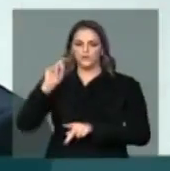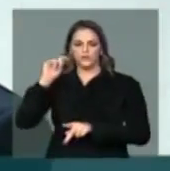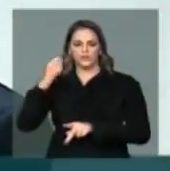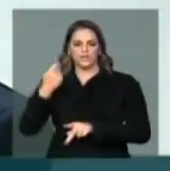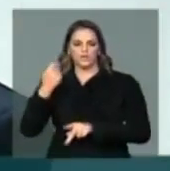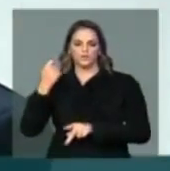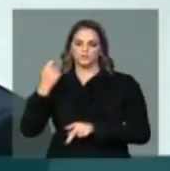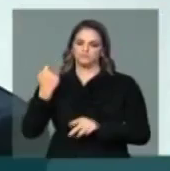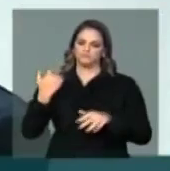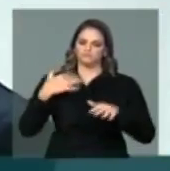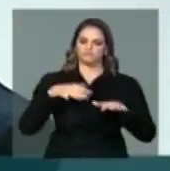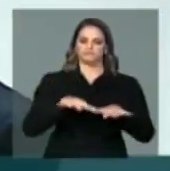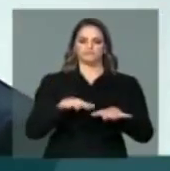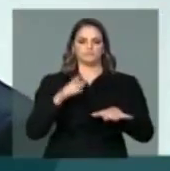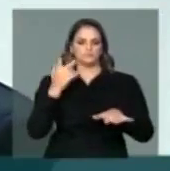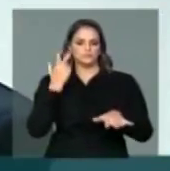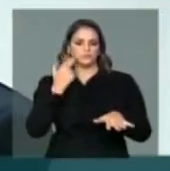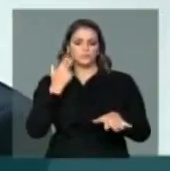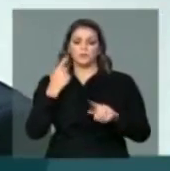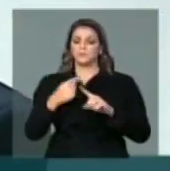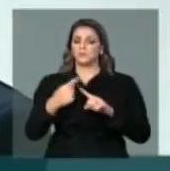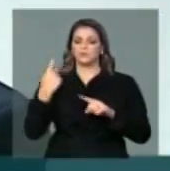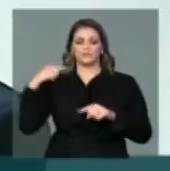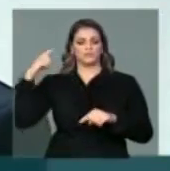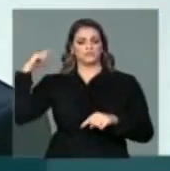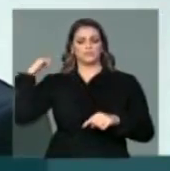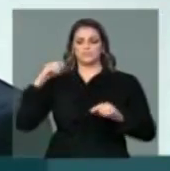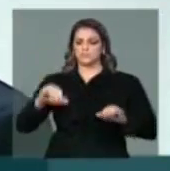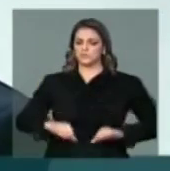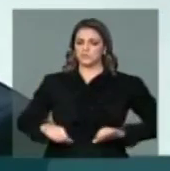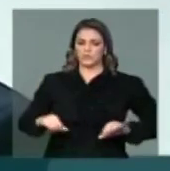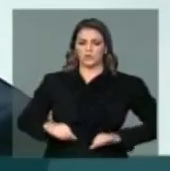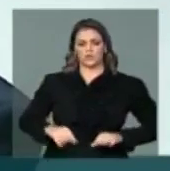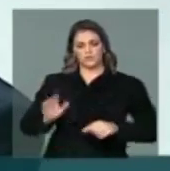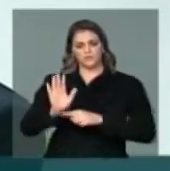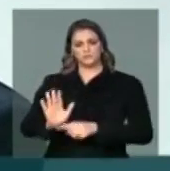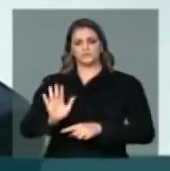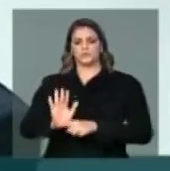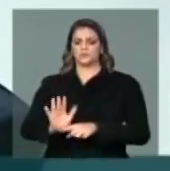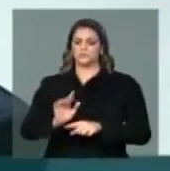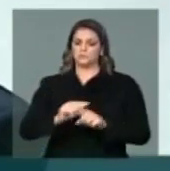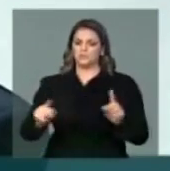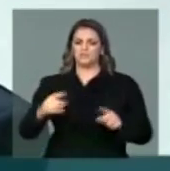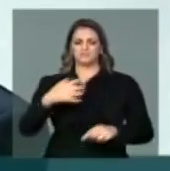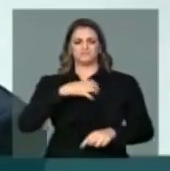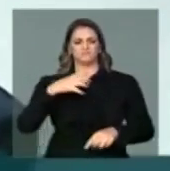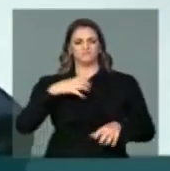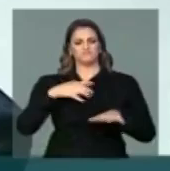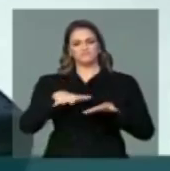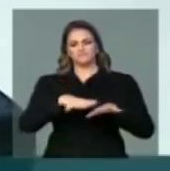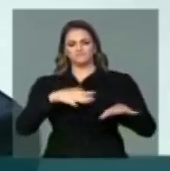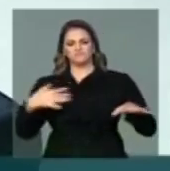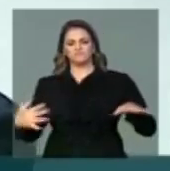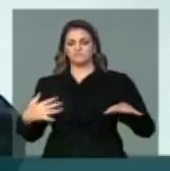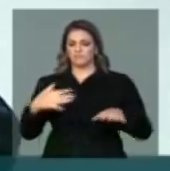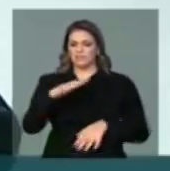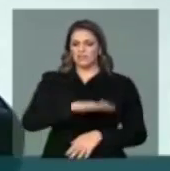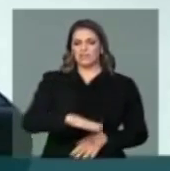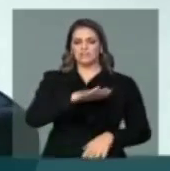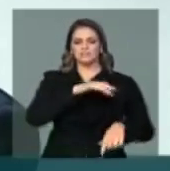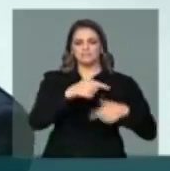que historicamente construiu, deu muito de si, mas que ainda hoje se vê excluído de um conjunto de medidas no mundo do